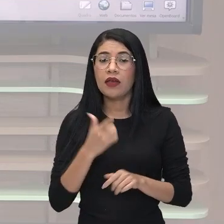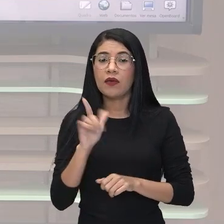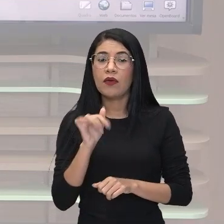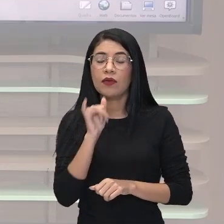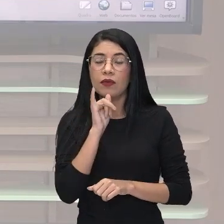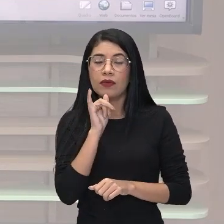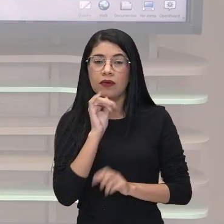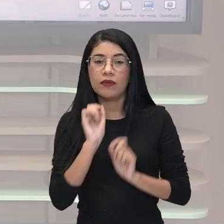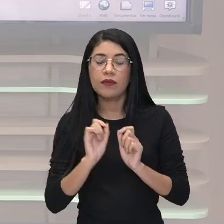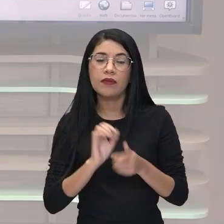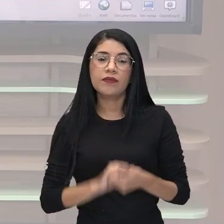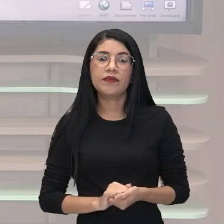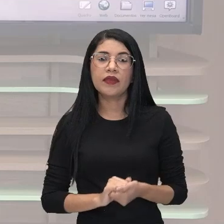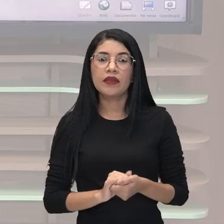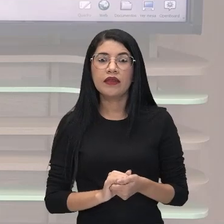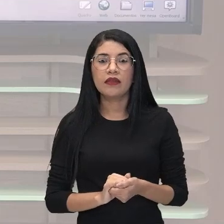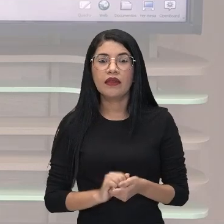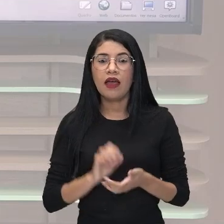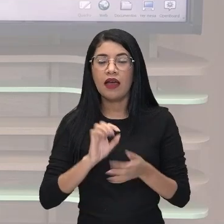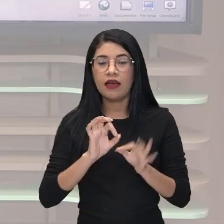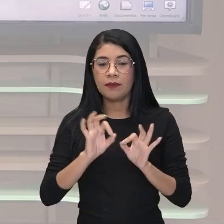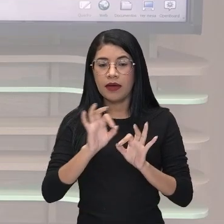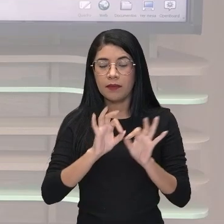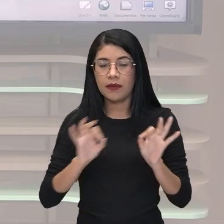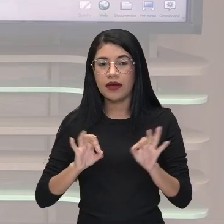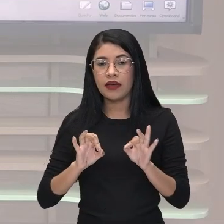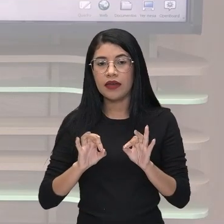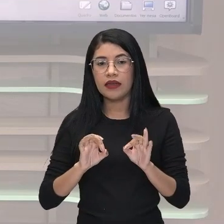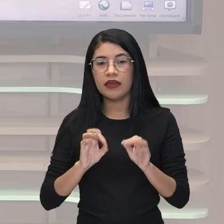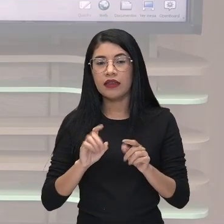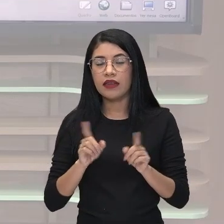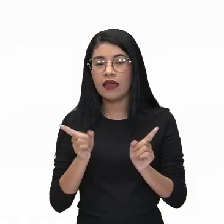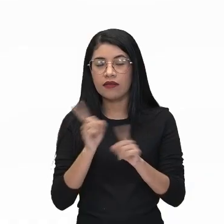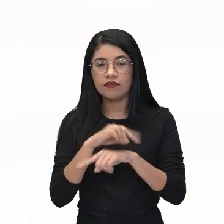grandezas inversamente proporcionais. Vamos lá.